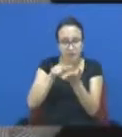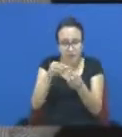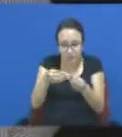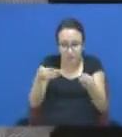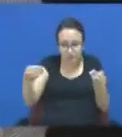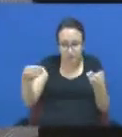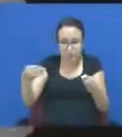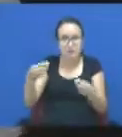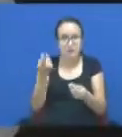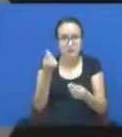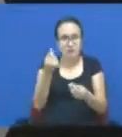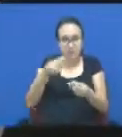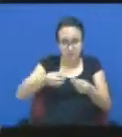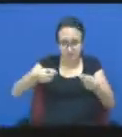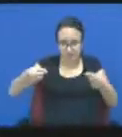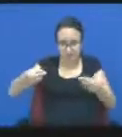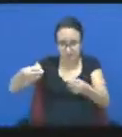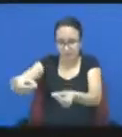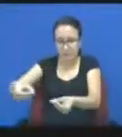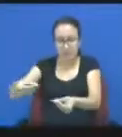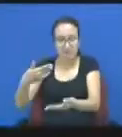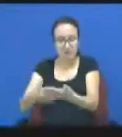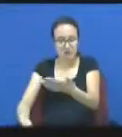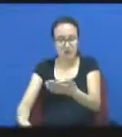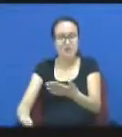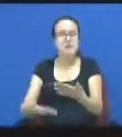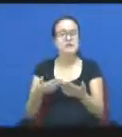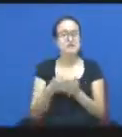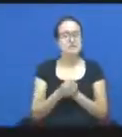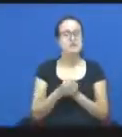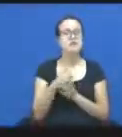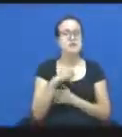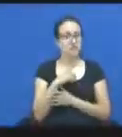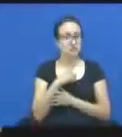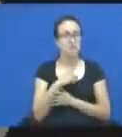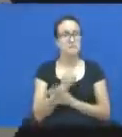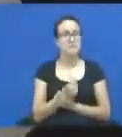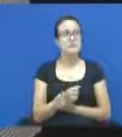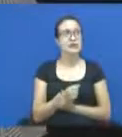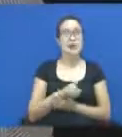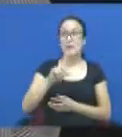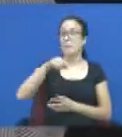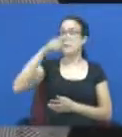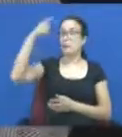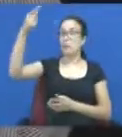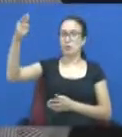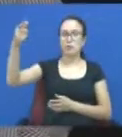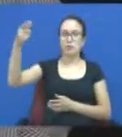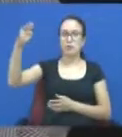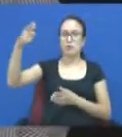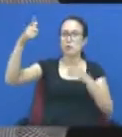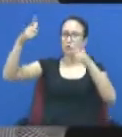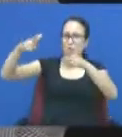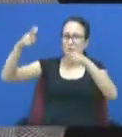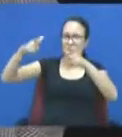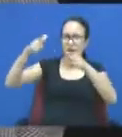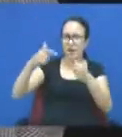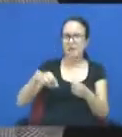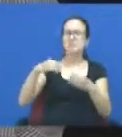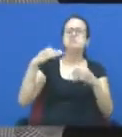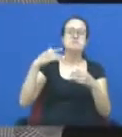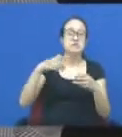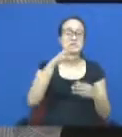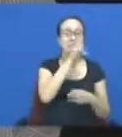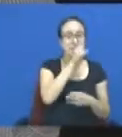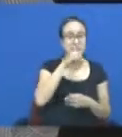antes, mas deixaram R$50, uma cédula. Mas lá nesse caixa eletrônico que foi estourado nesse final